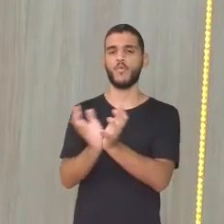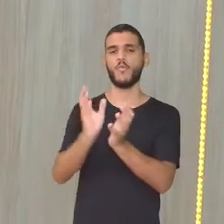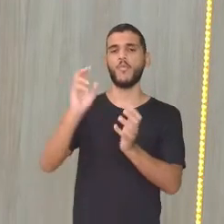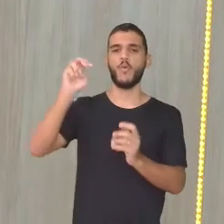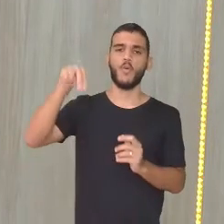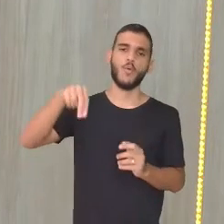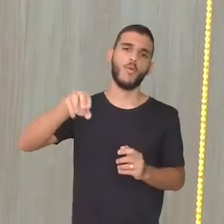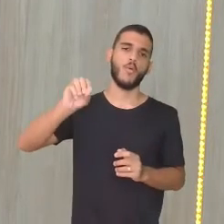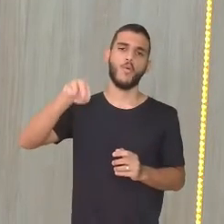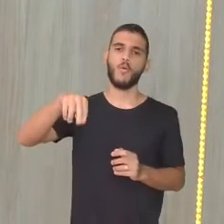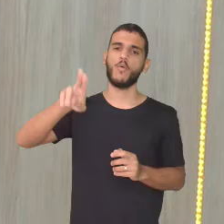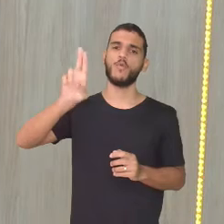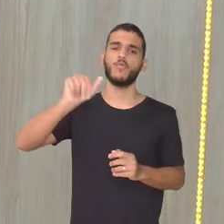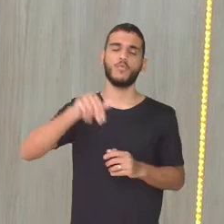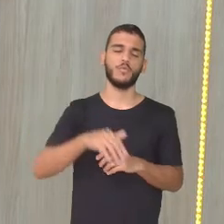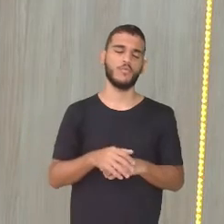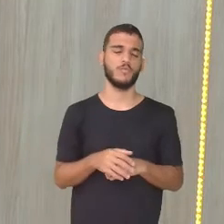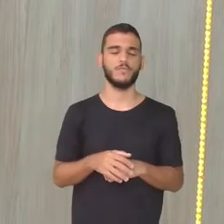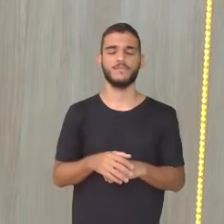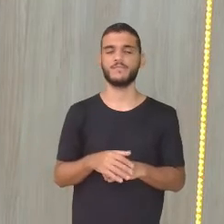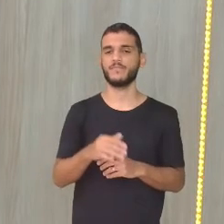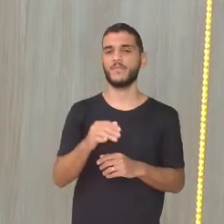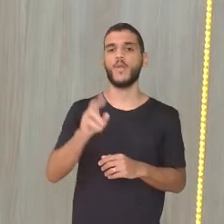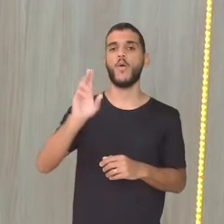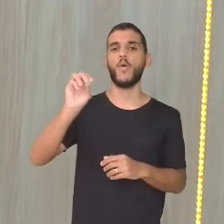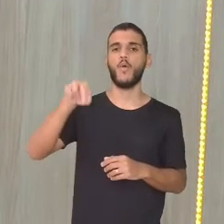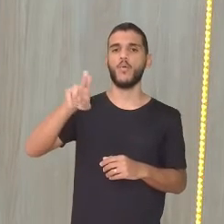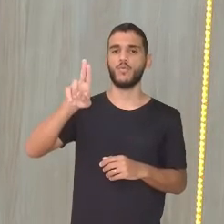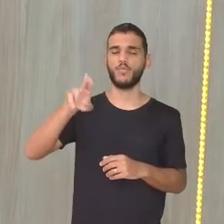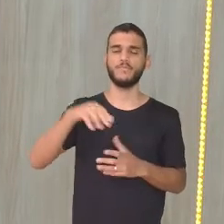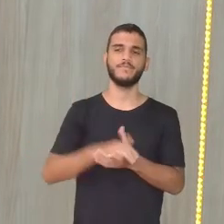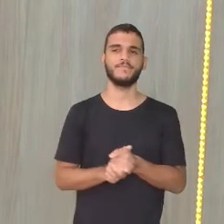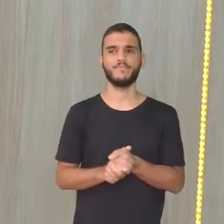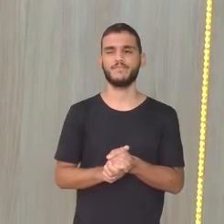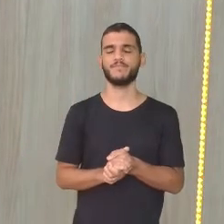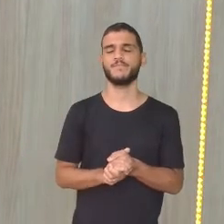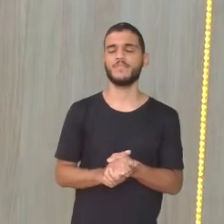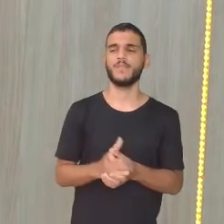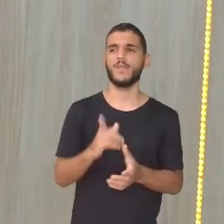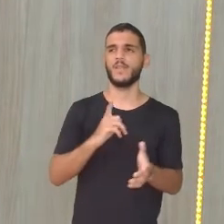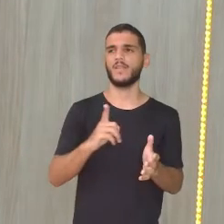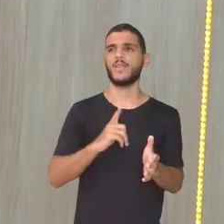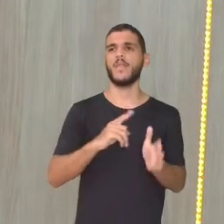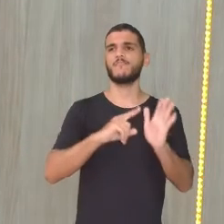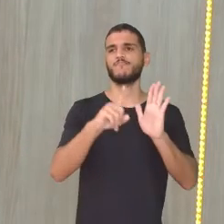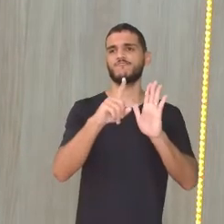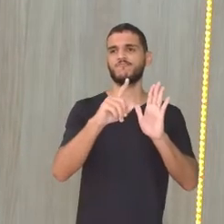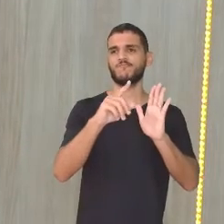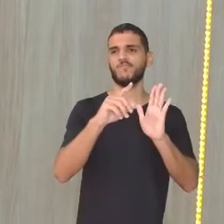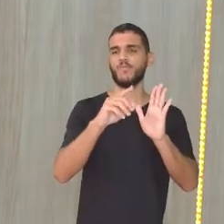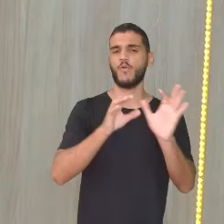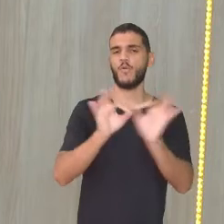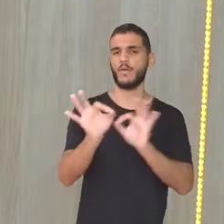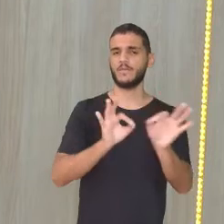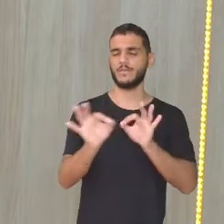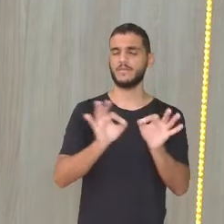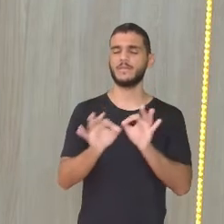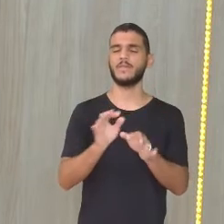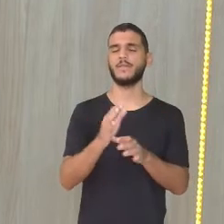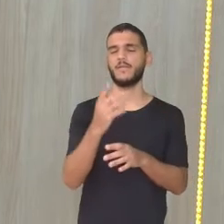através do Programa das Nações Unidas para o Desenvolvimento, né, ao longo de